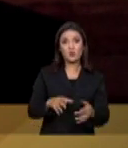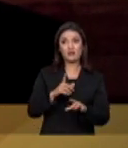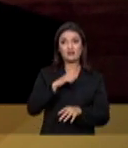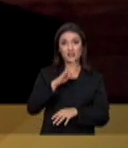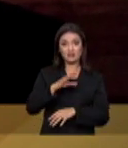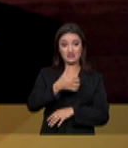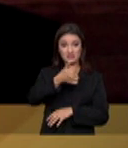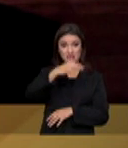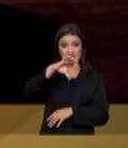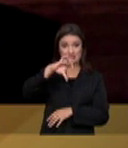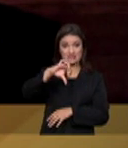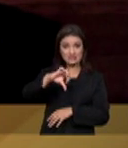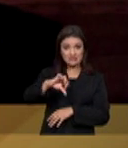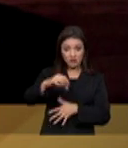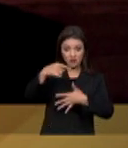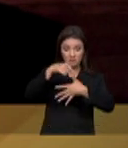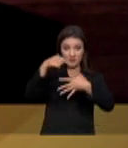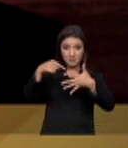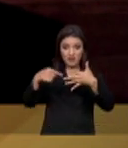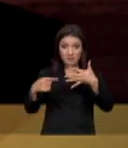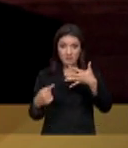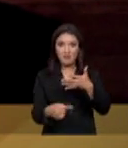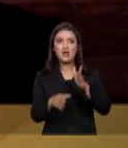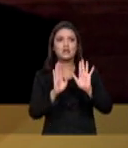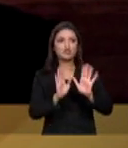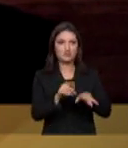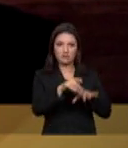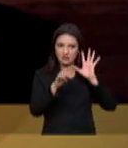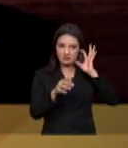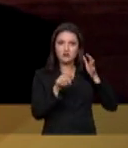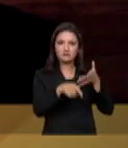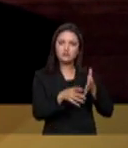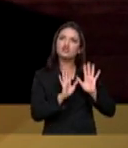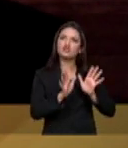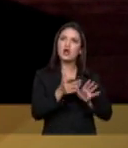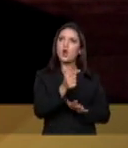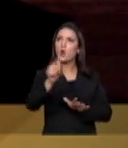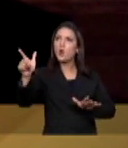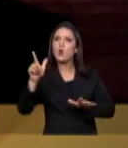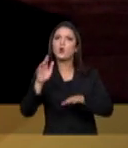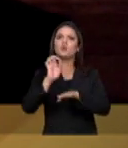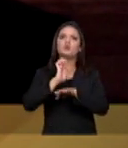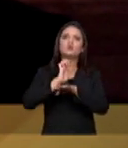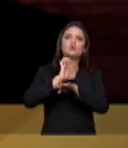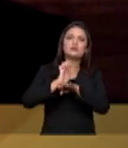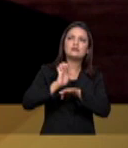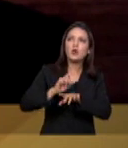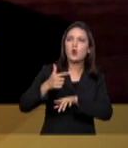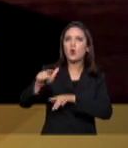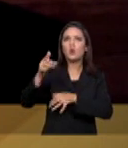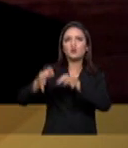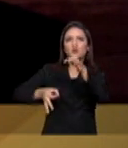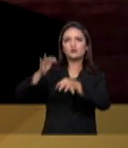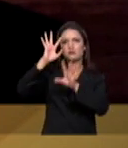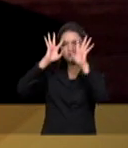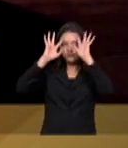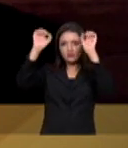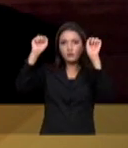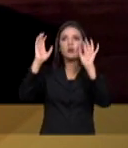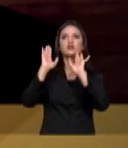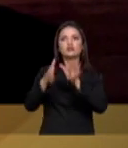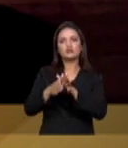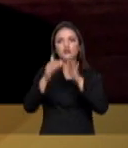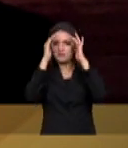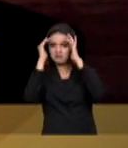condicionantes já estariam sendo aplicadas pela jurisprudência e teriam sido internaliza das